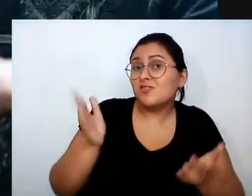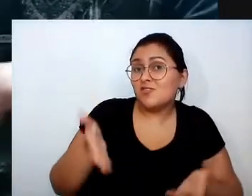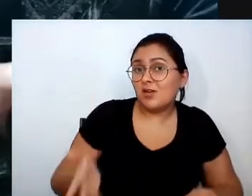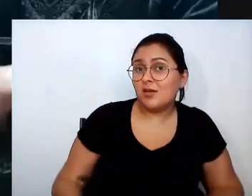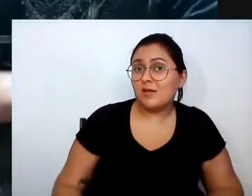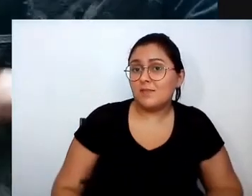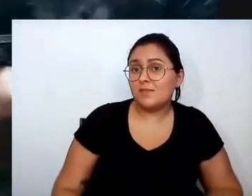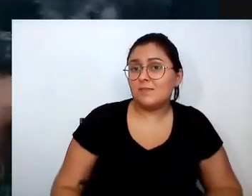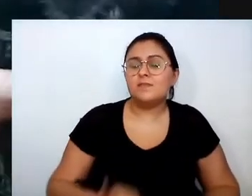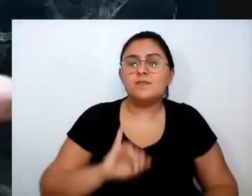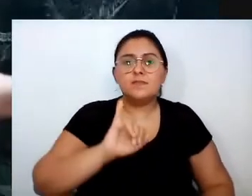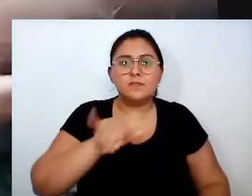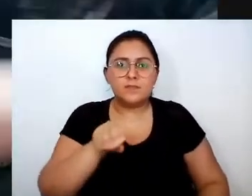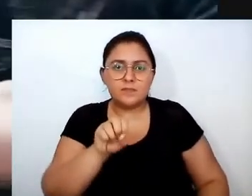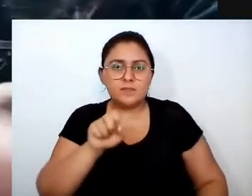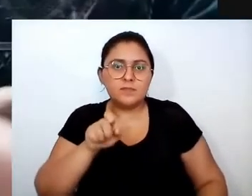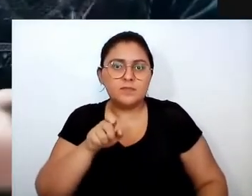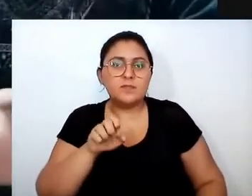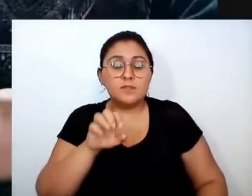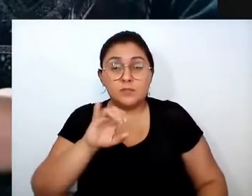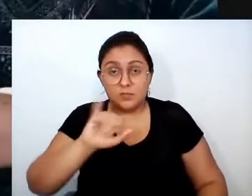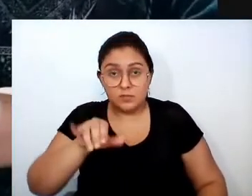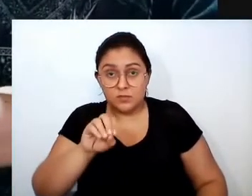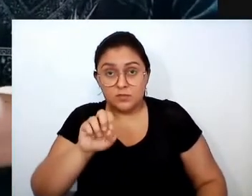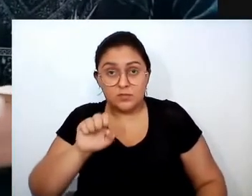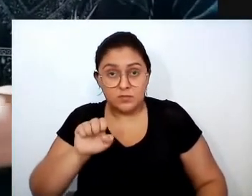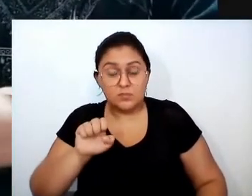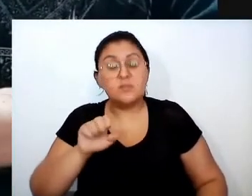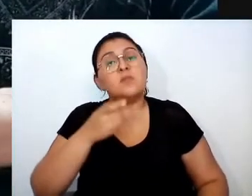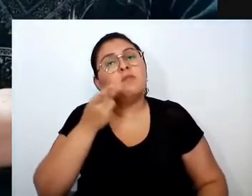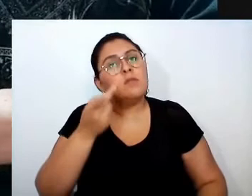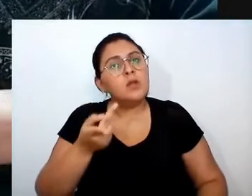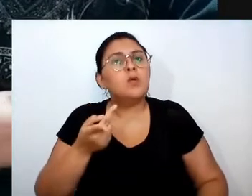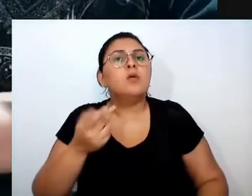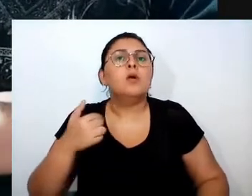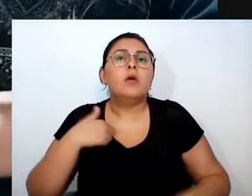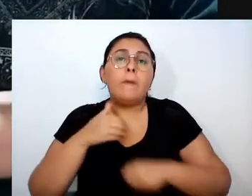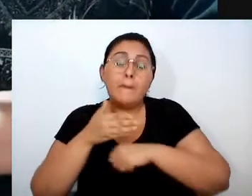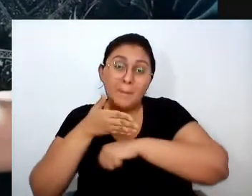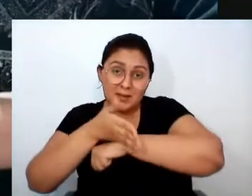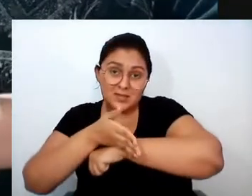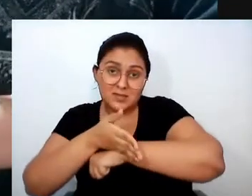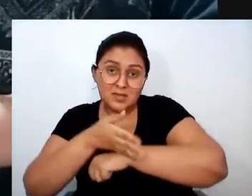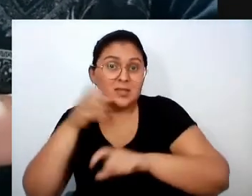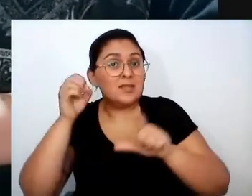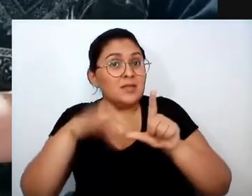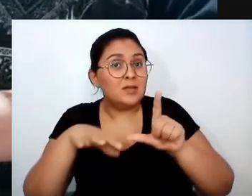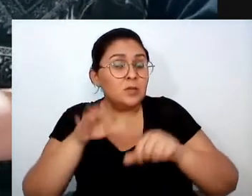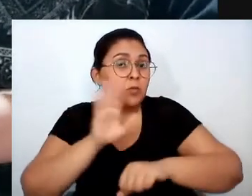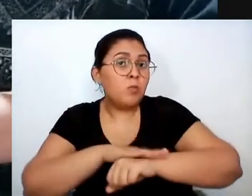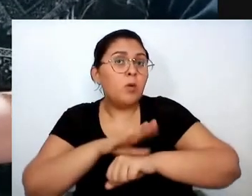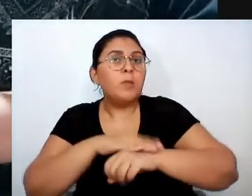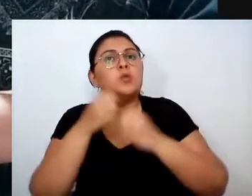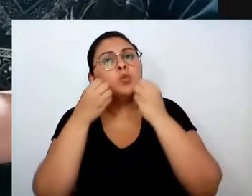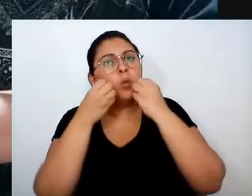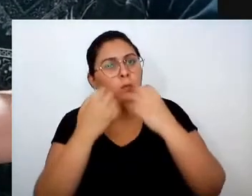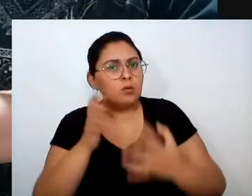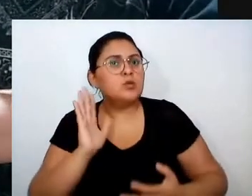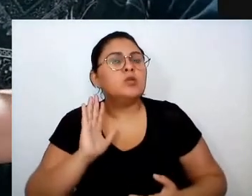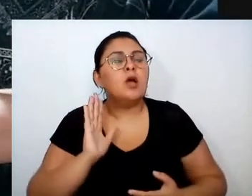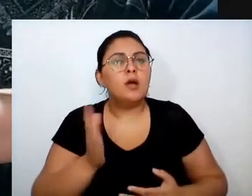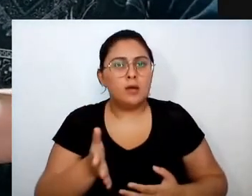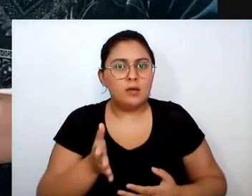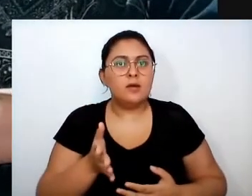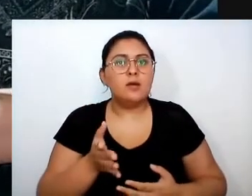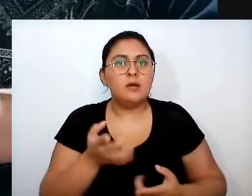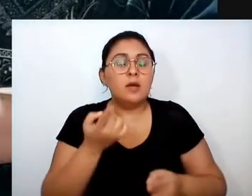Eu cheguei numa parte que já estava bem avançada, assim, né? situação, né? Porque tem outras pessoas que entraram